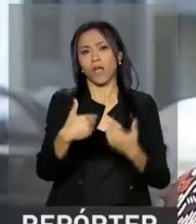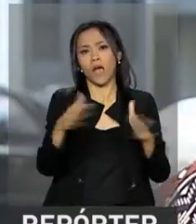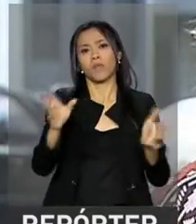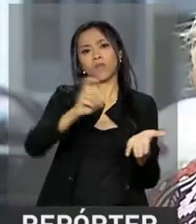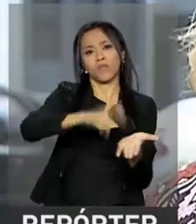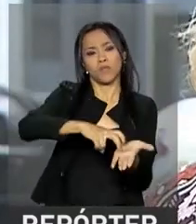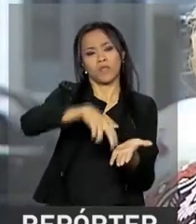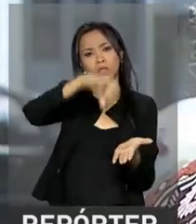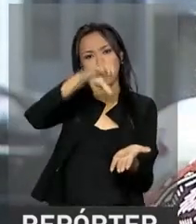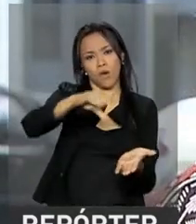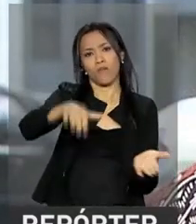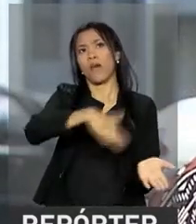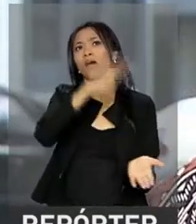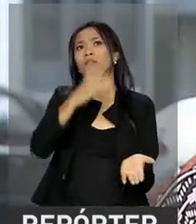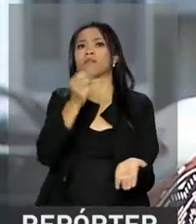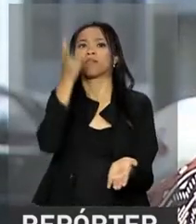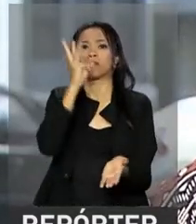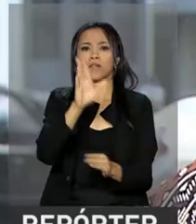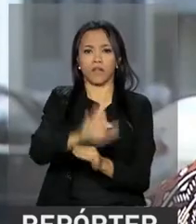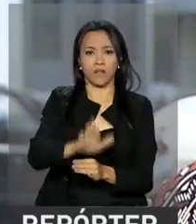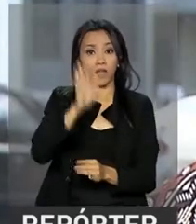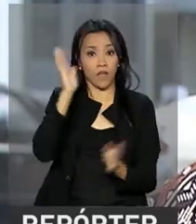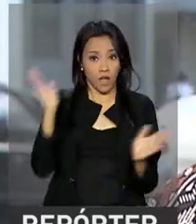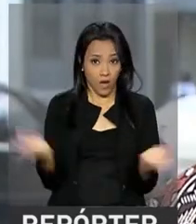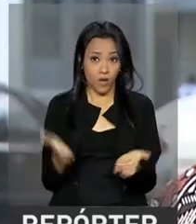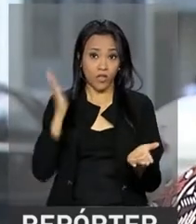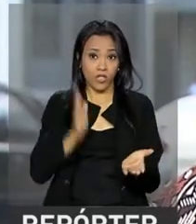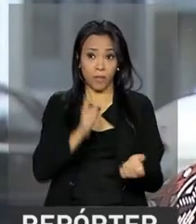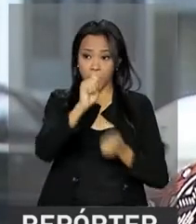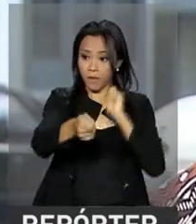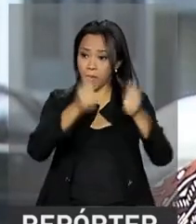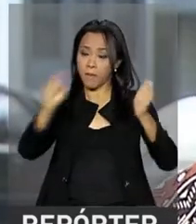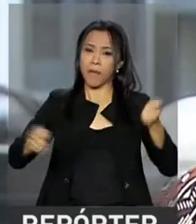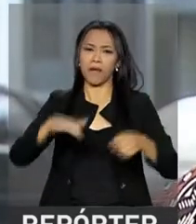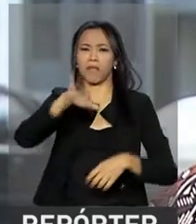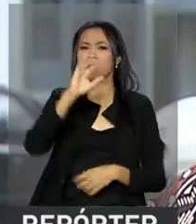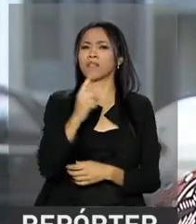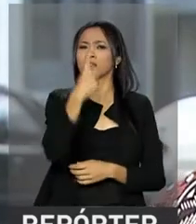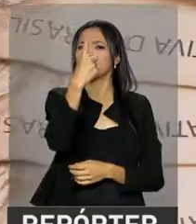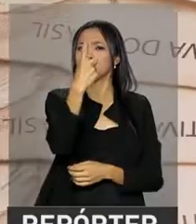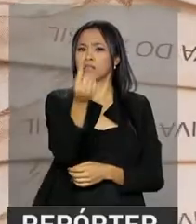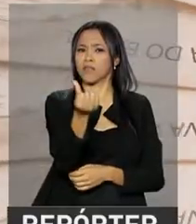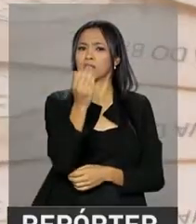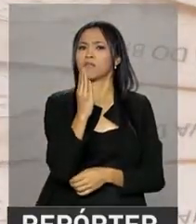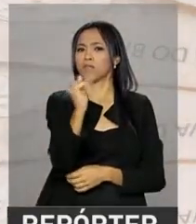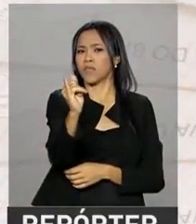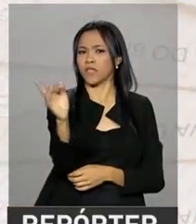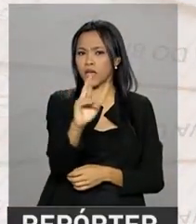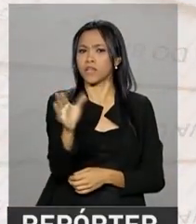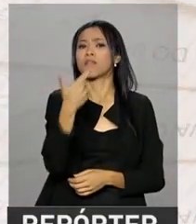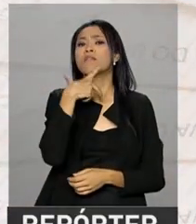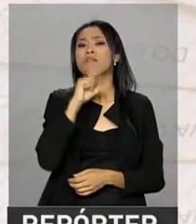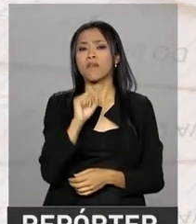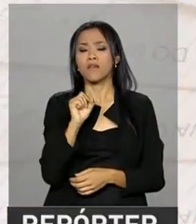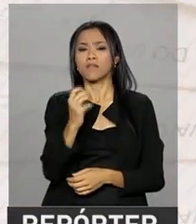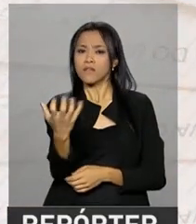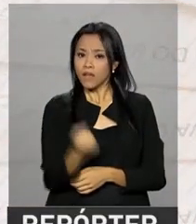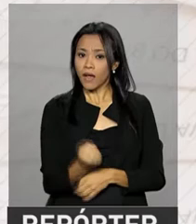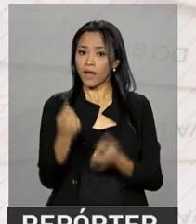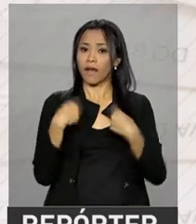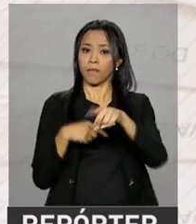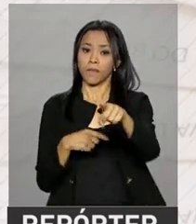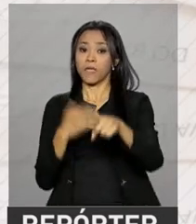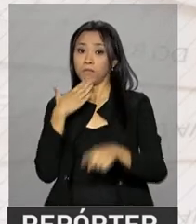da manhã às 3 da tarde. Até agora, já foram pagos mais de 16 bilhões de reais. Pode sacar o benefício o trabalhador que